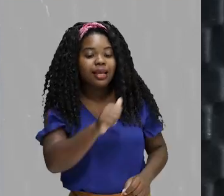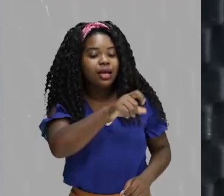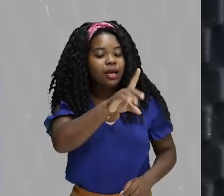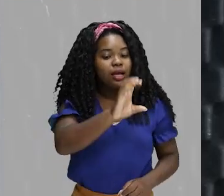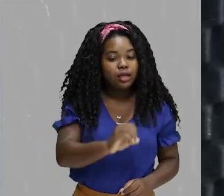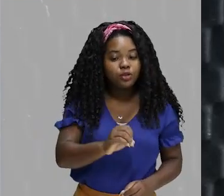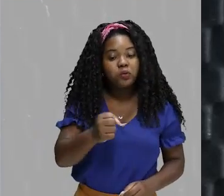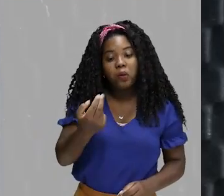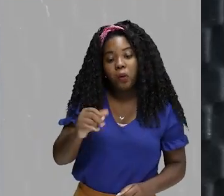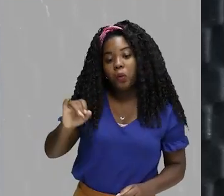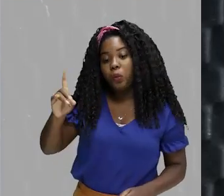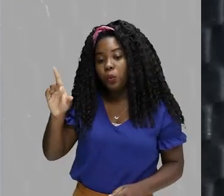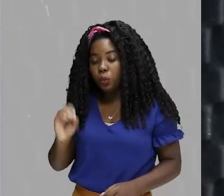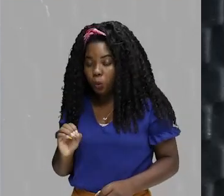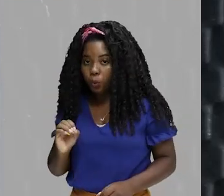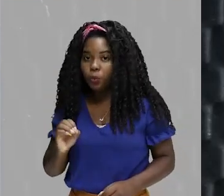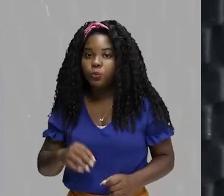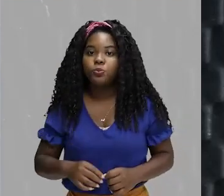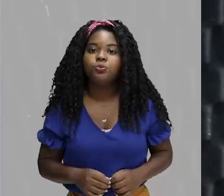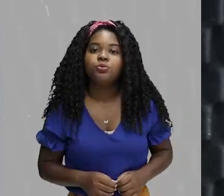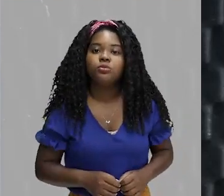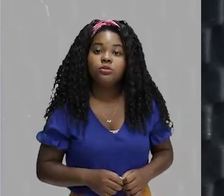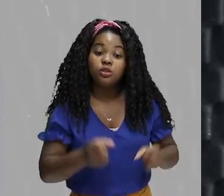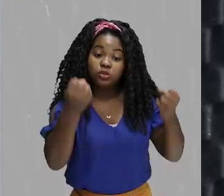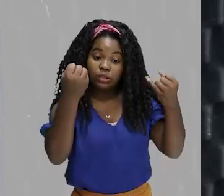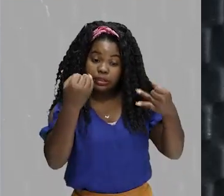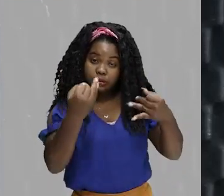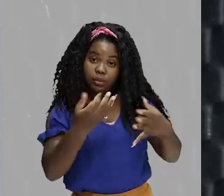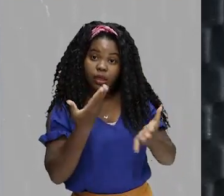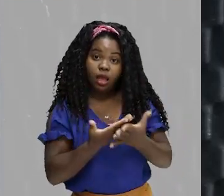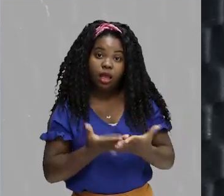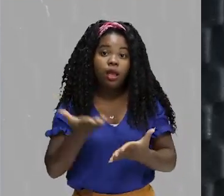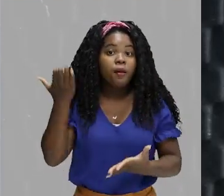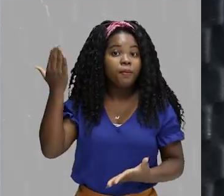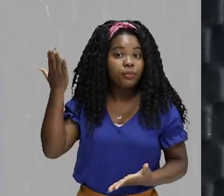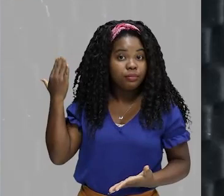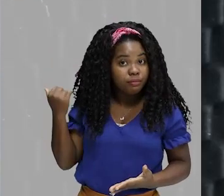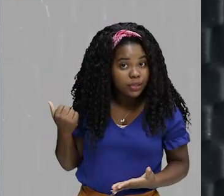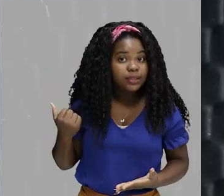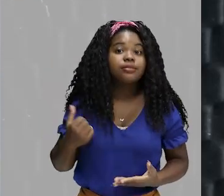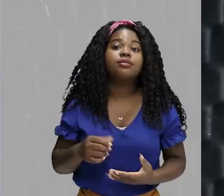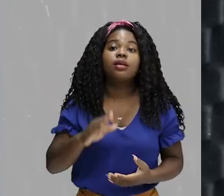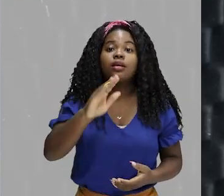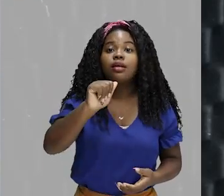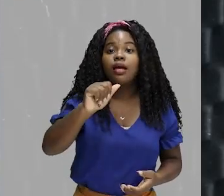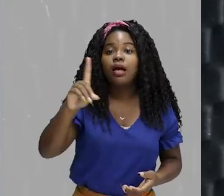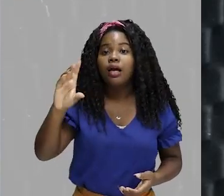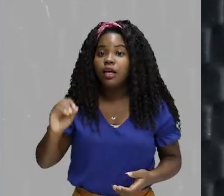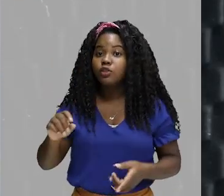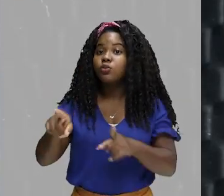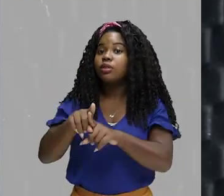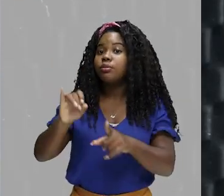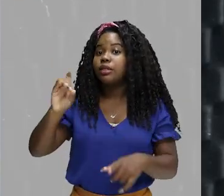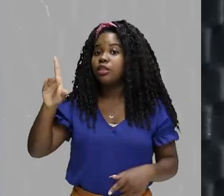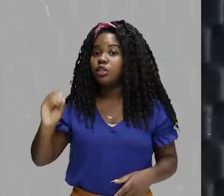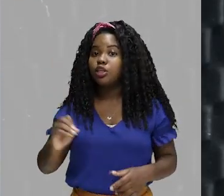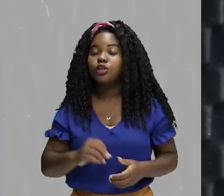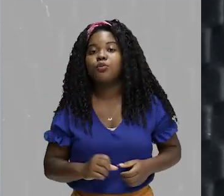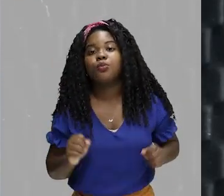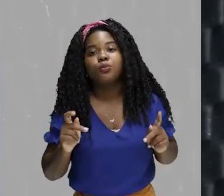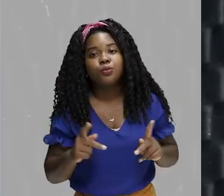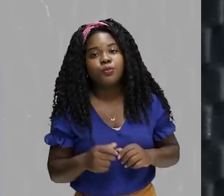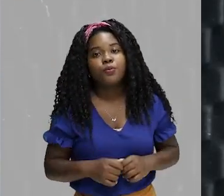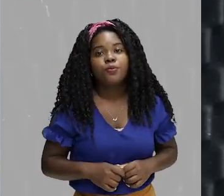gente já falou desse ado e ido lá na frente. Lembra? Em alguma aulinha lá a gente já falou sobre isso. Então, é um